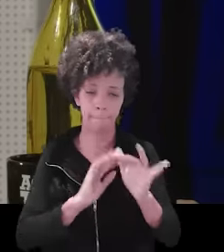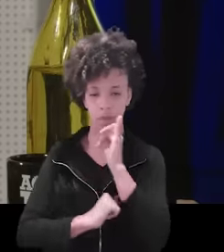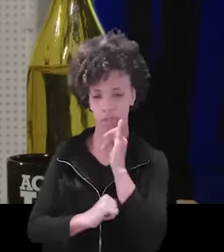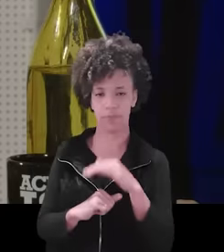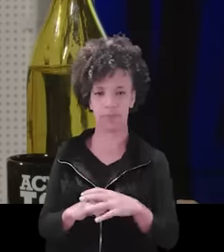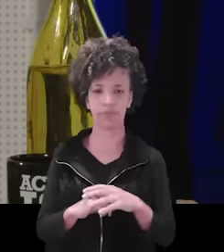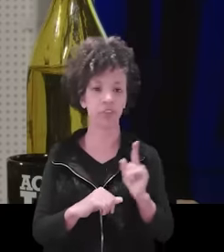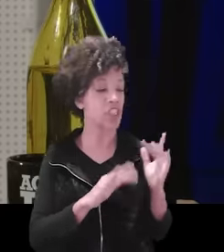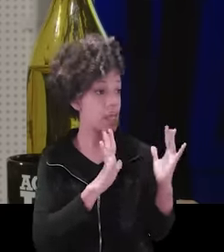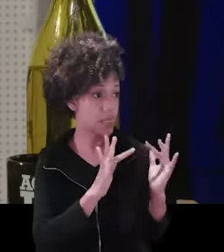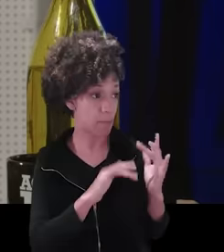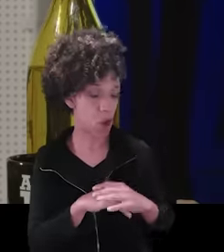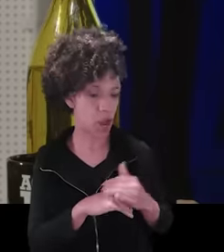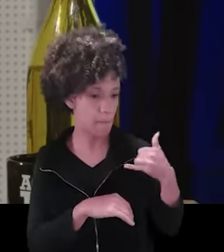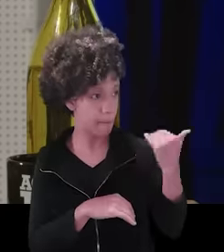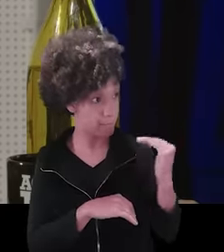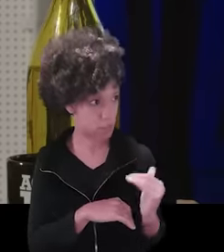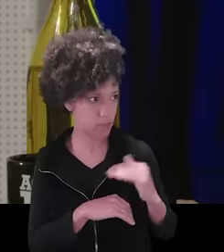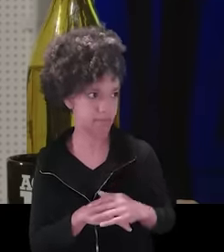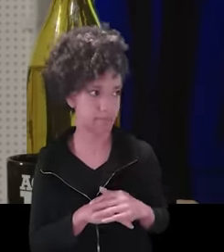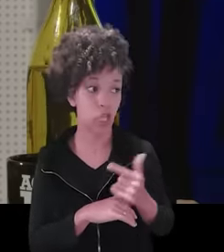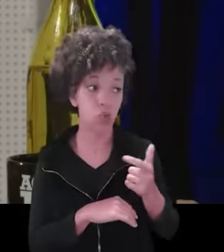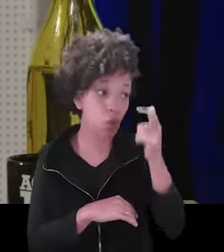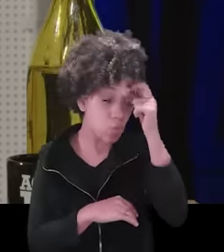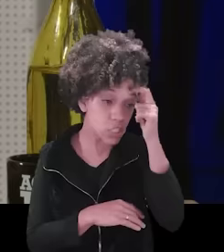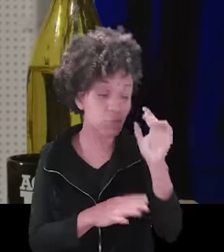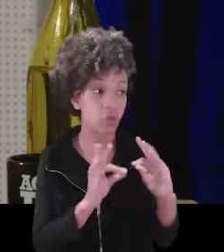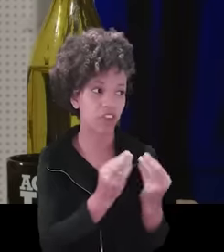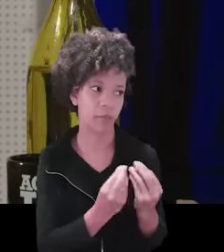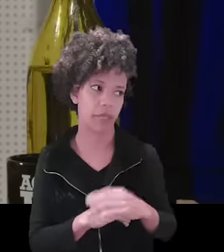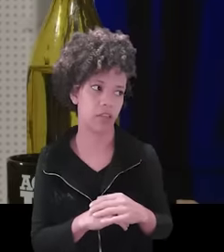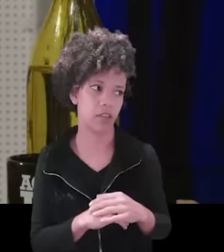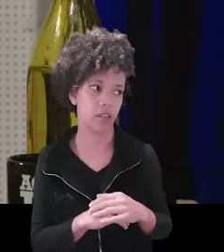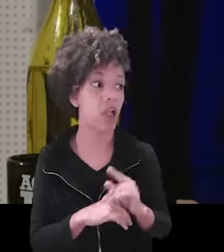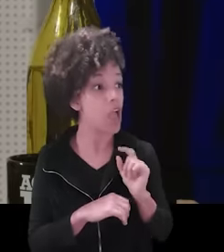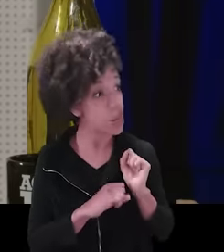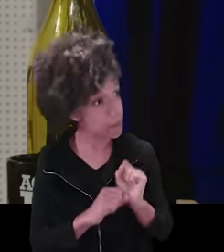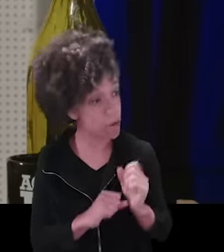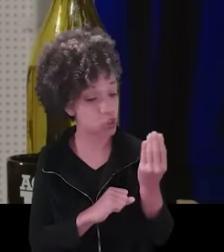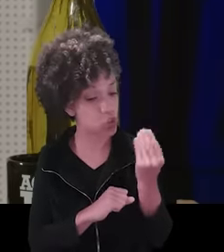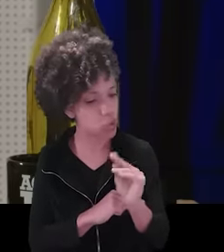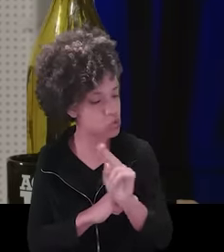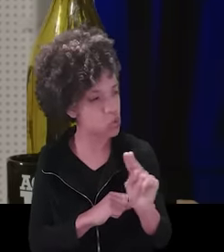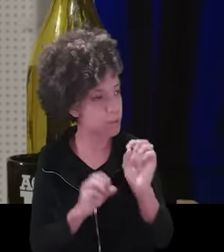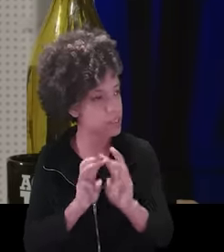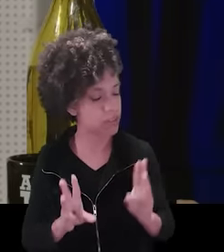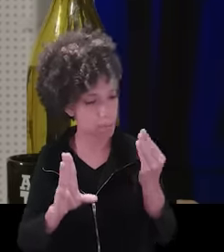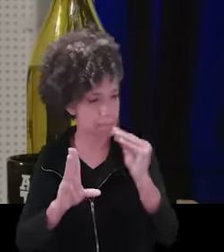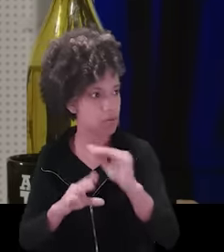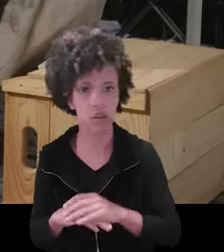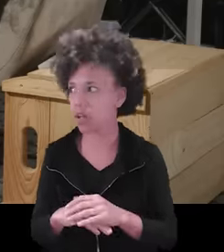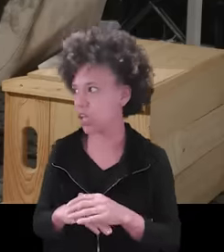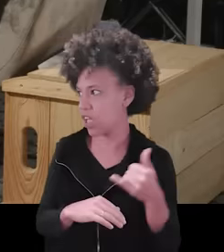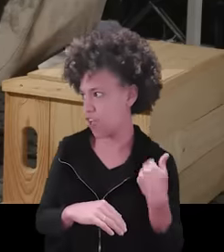o ato por exemplo você namora uma menor de idade sem consentimento dos Pais ele pode colocar o seu nome dentro do